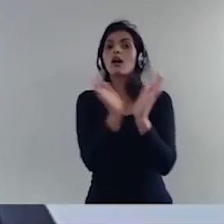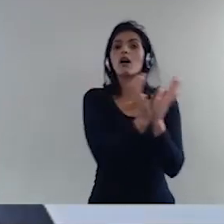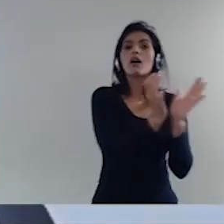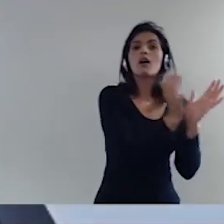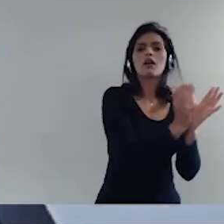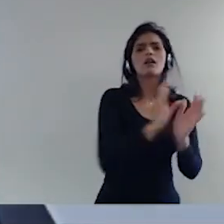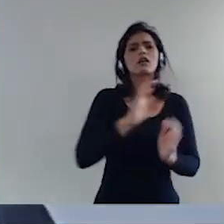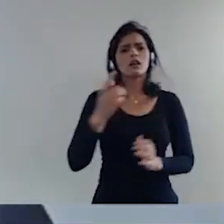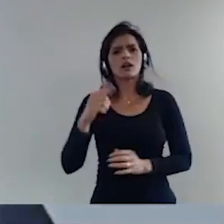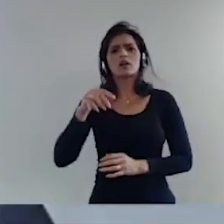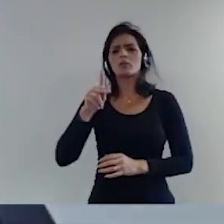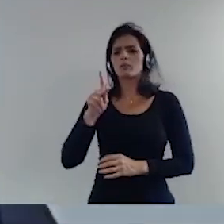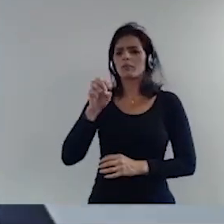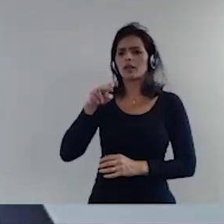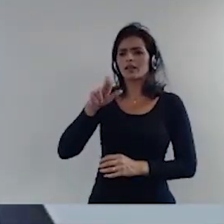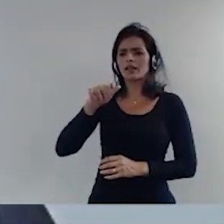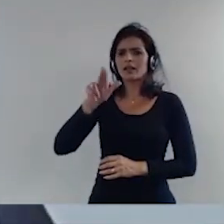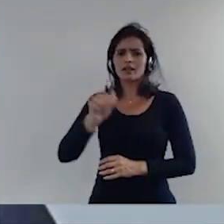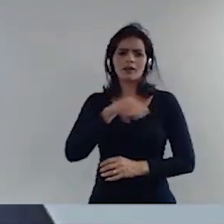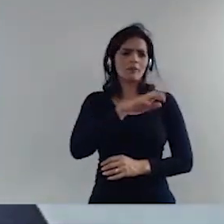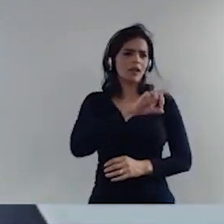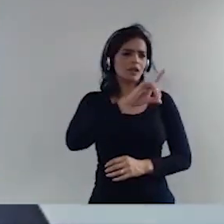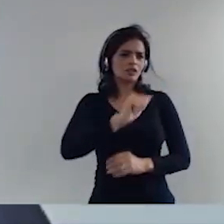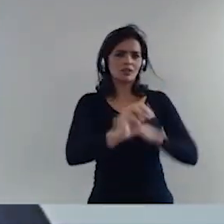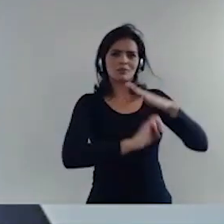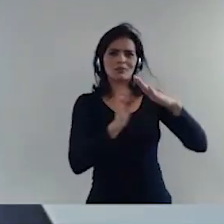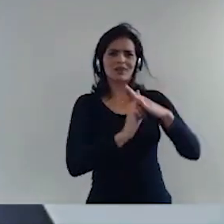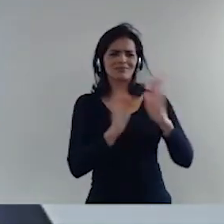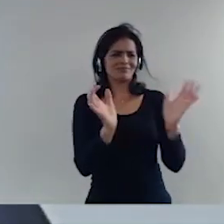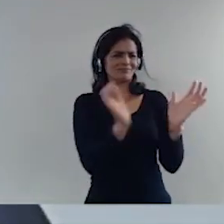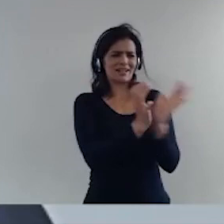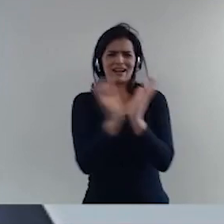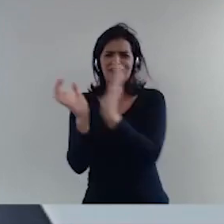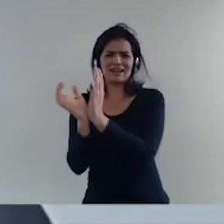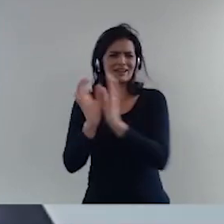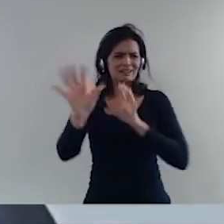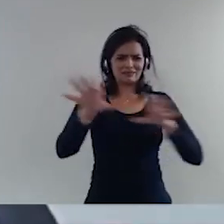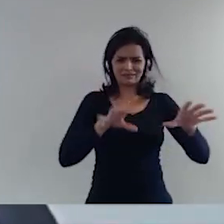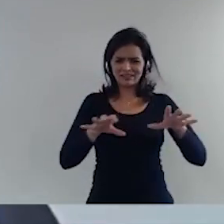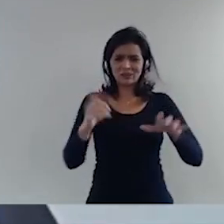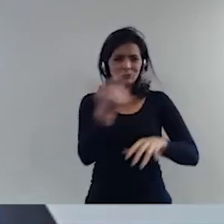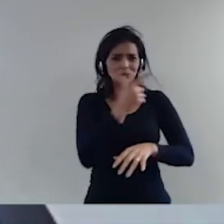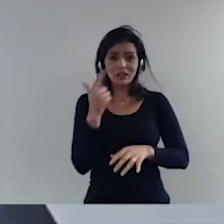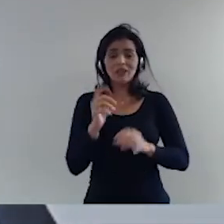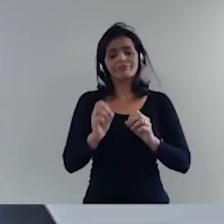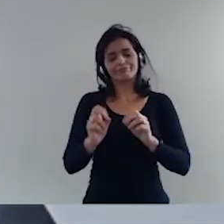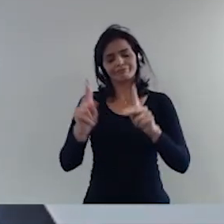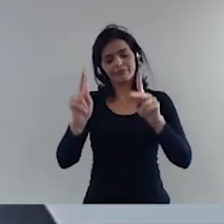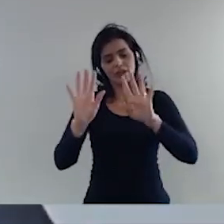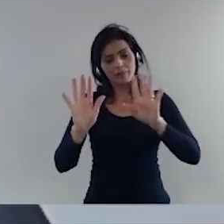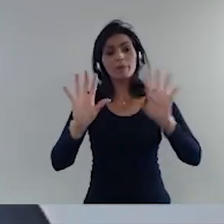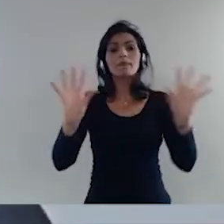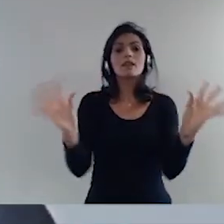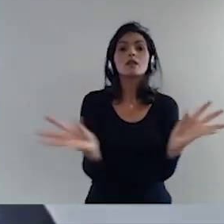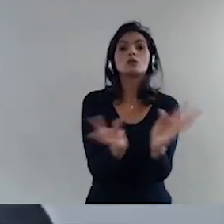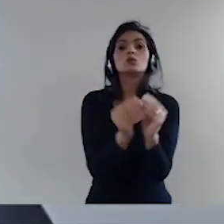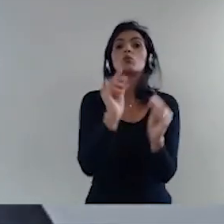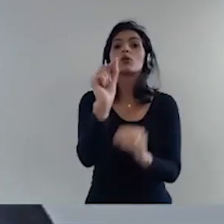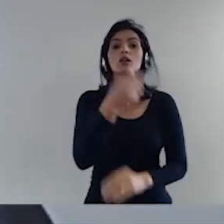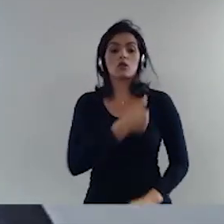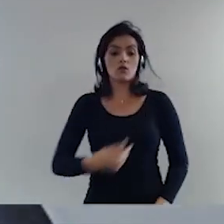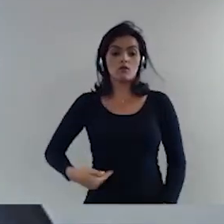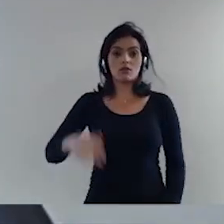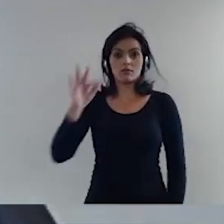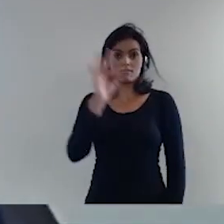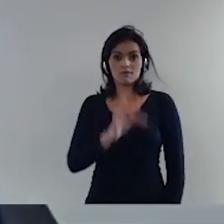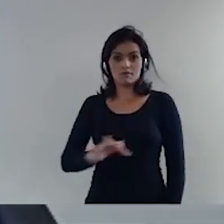Claro, pequena e média empresa não tem classificação de coisa nenhuma, mas está tudo bem, passa. Resumo da ópera. O governo